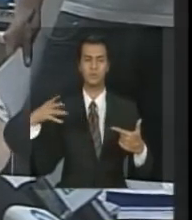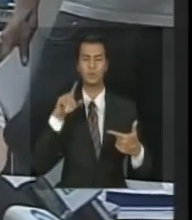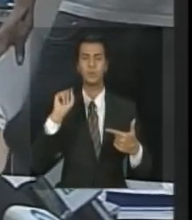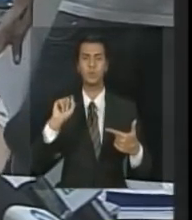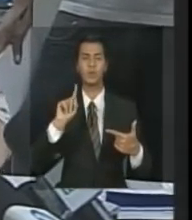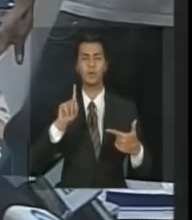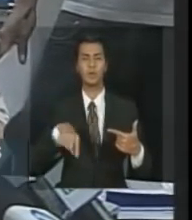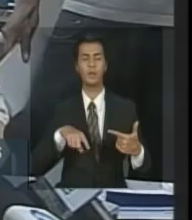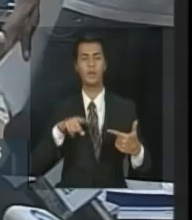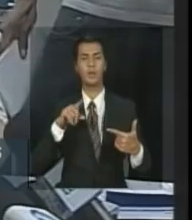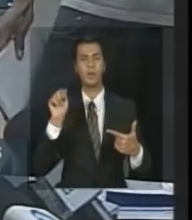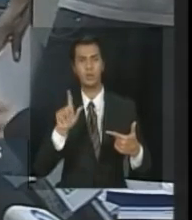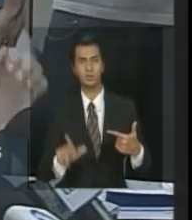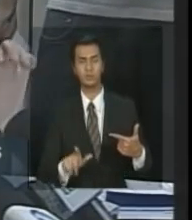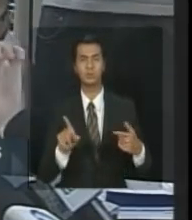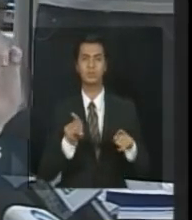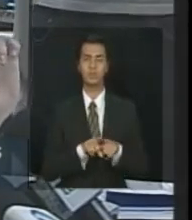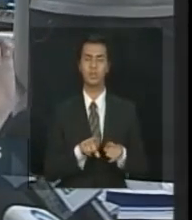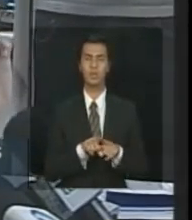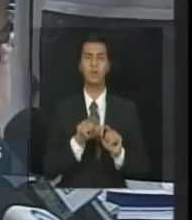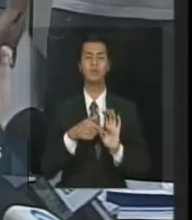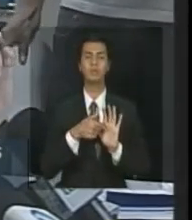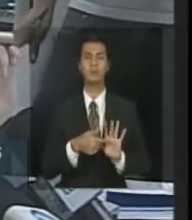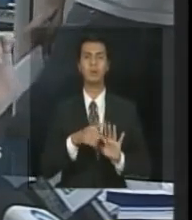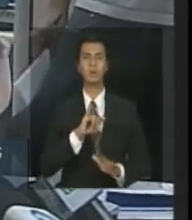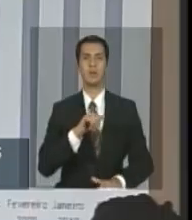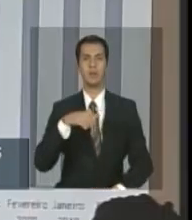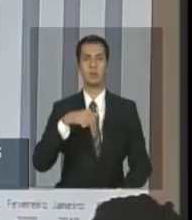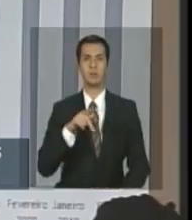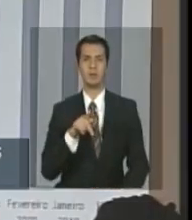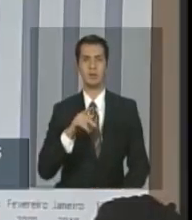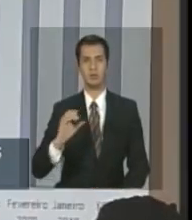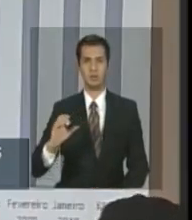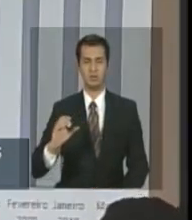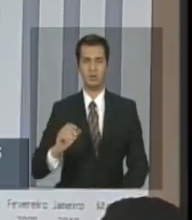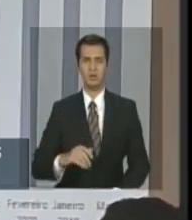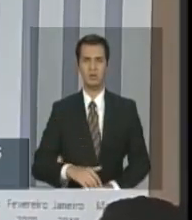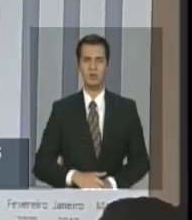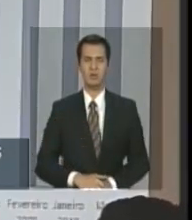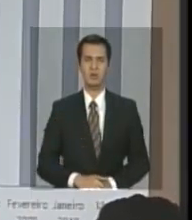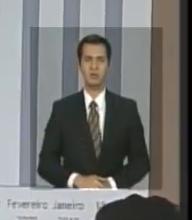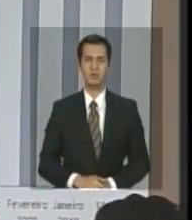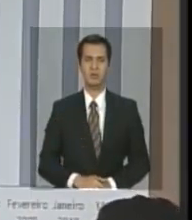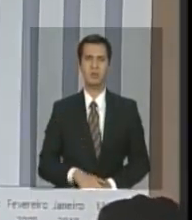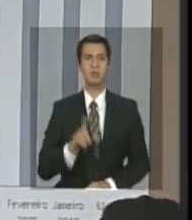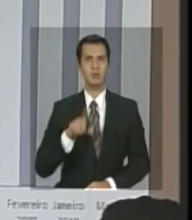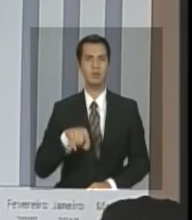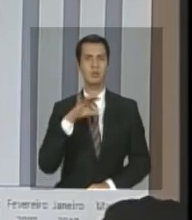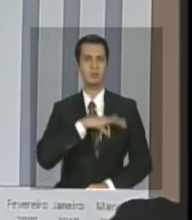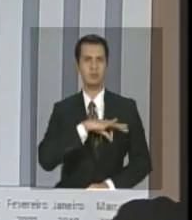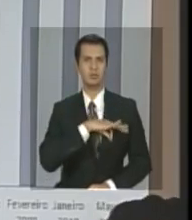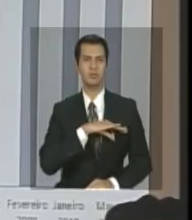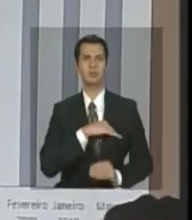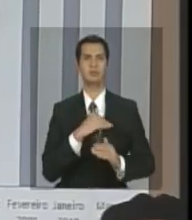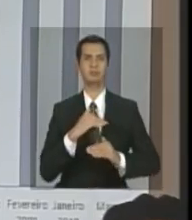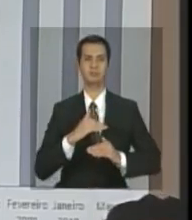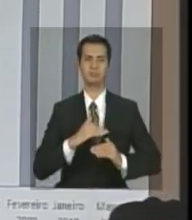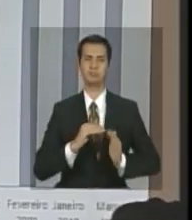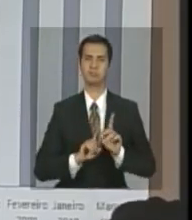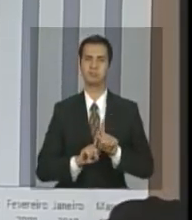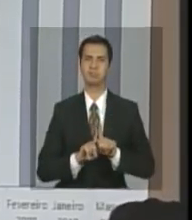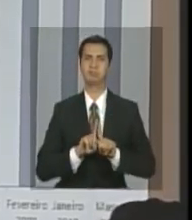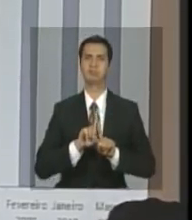nessa linha azul é o INPC, que mostra exatamente isso que a gente chama de valorização do salário mínimo, que é o salário mínimo